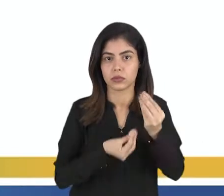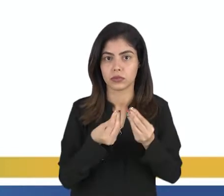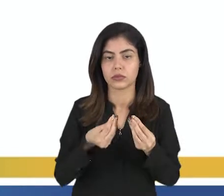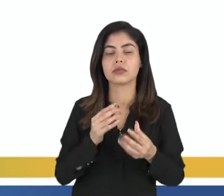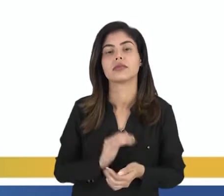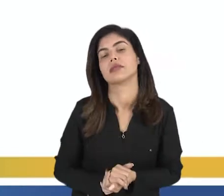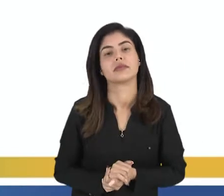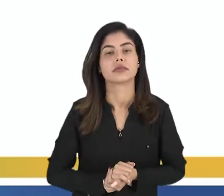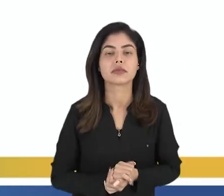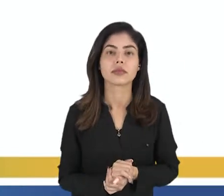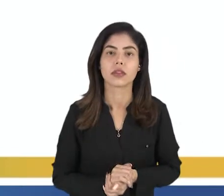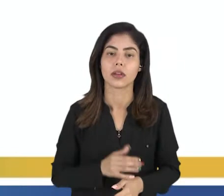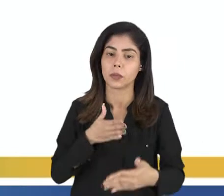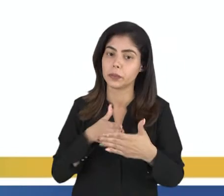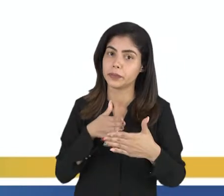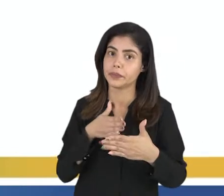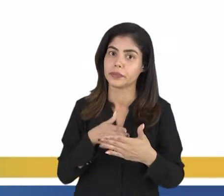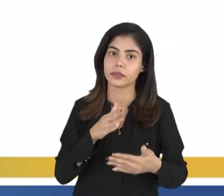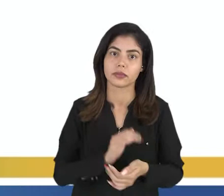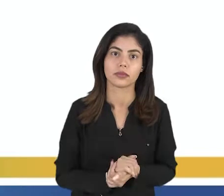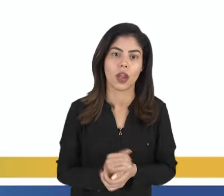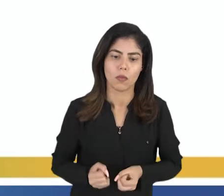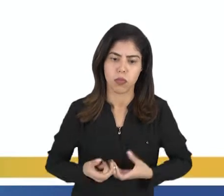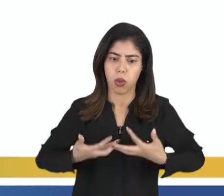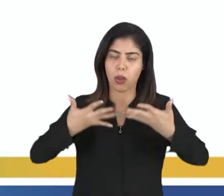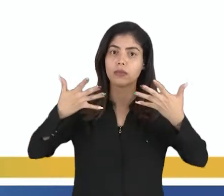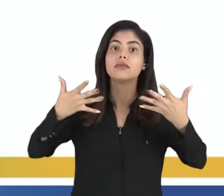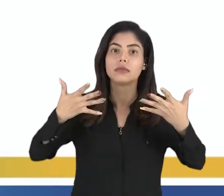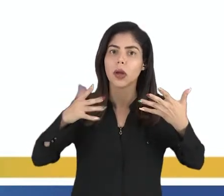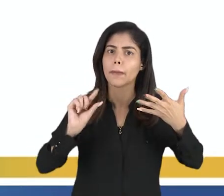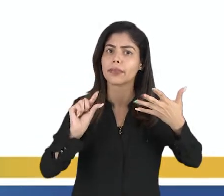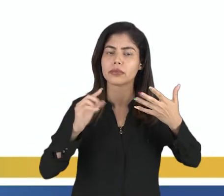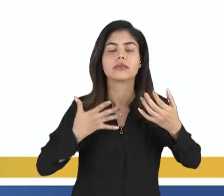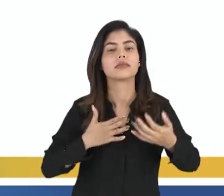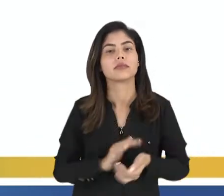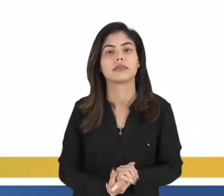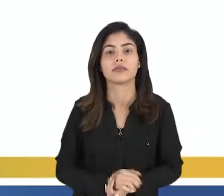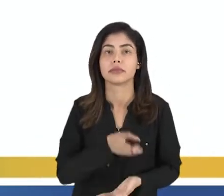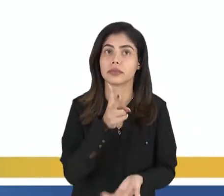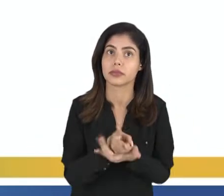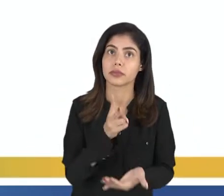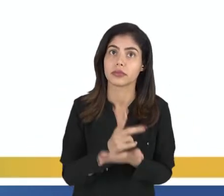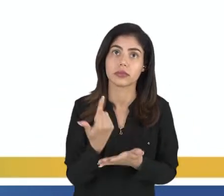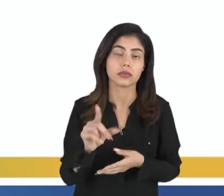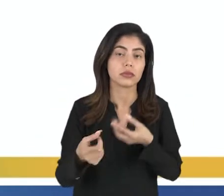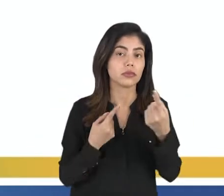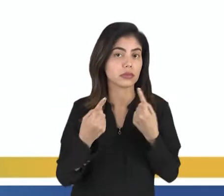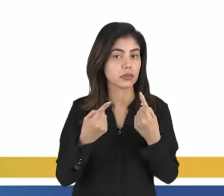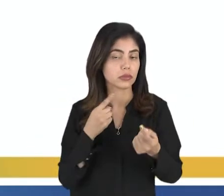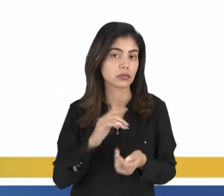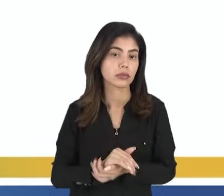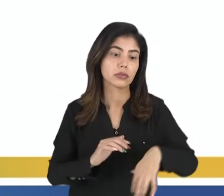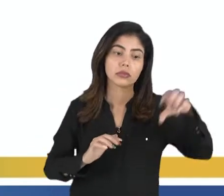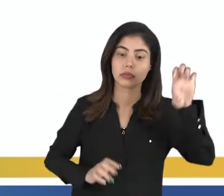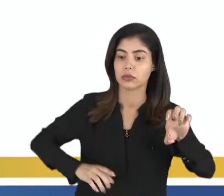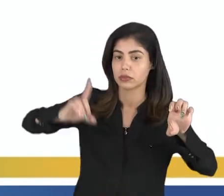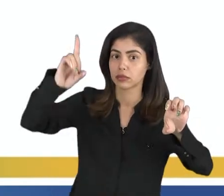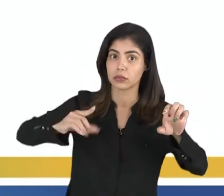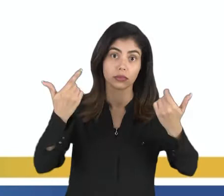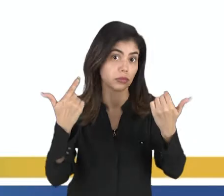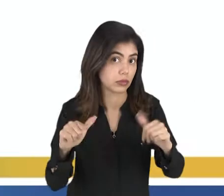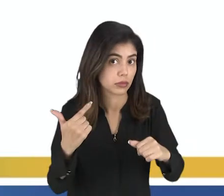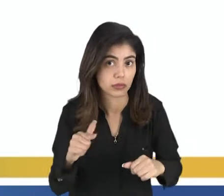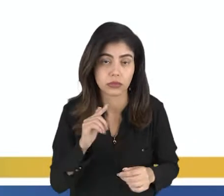uma porta, né, e impedem o fluxo exagerado de sangue. Não existe comunicação entre o lado